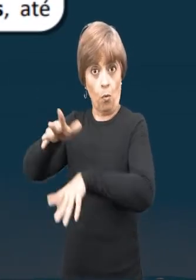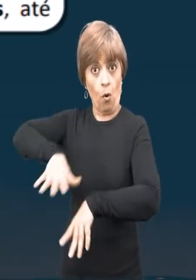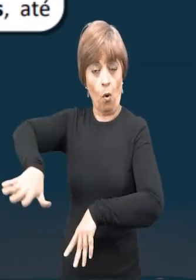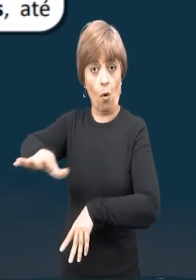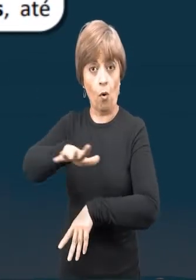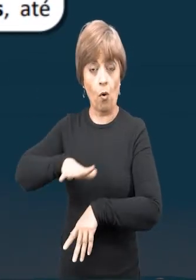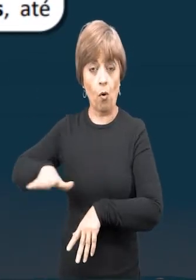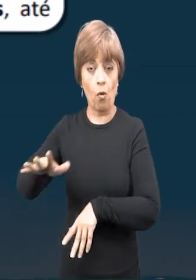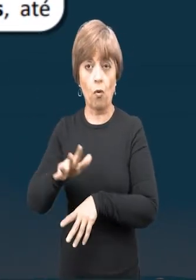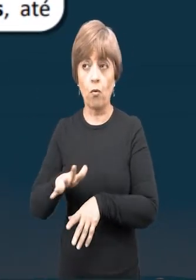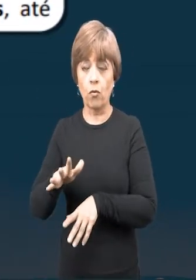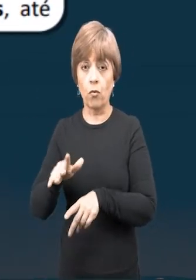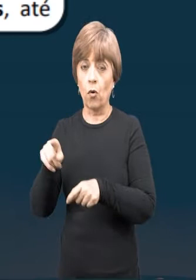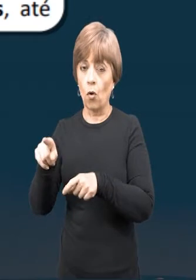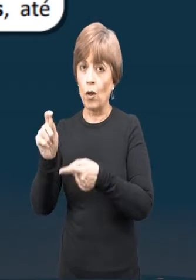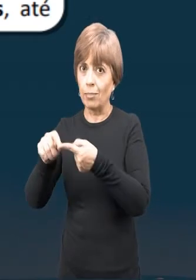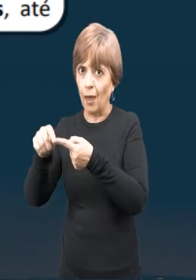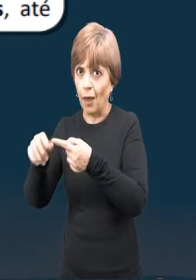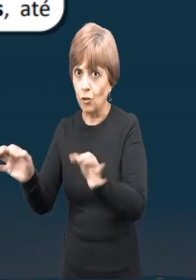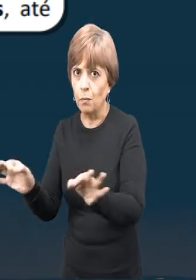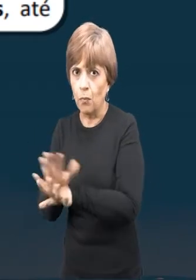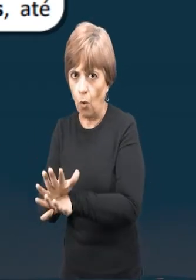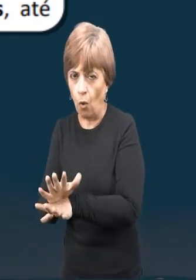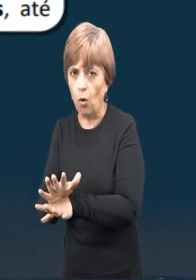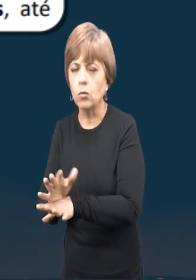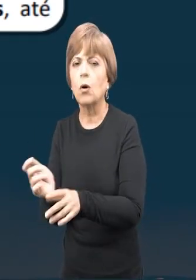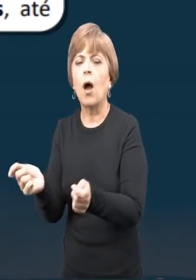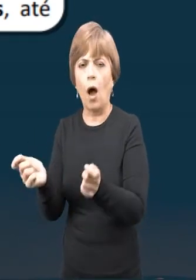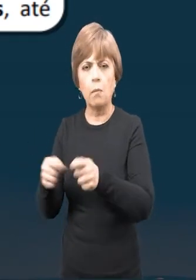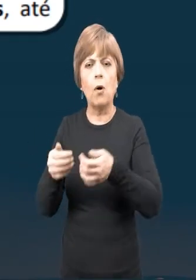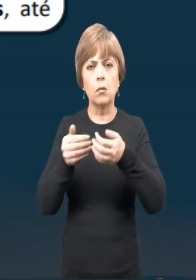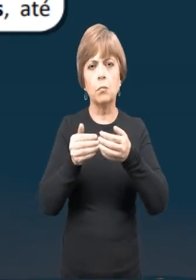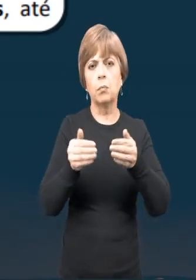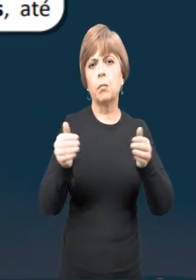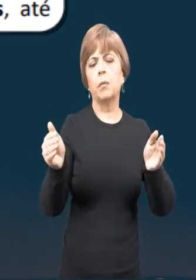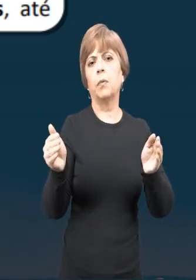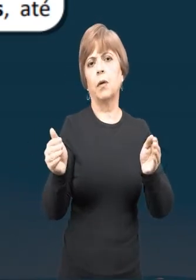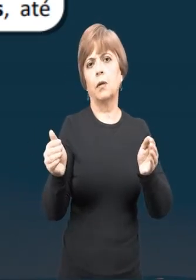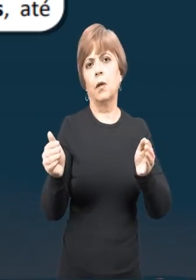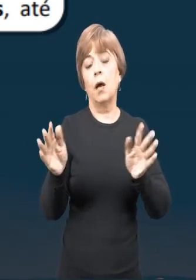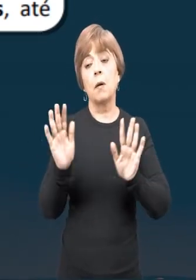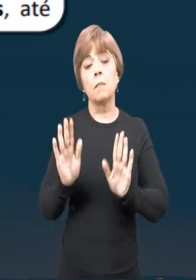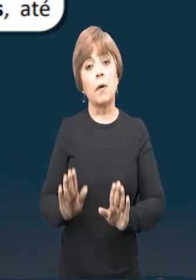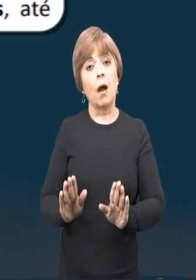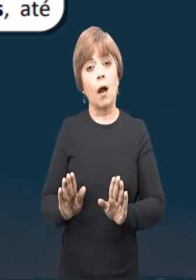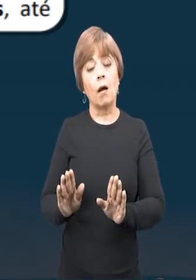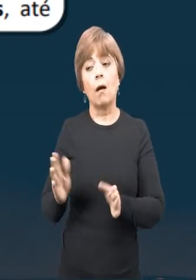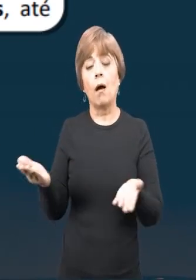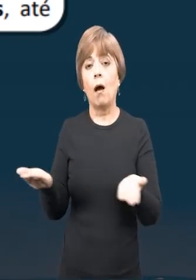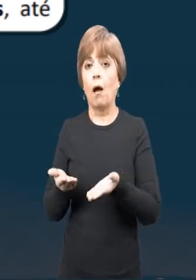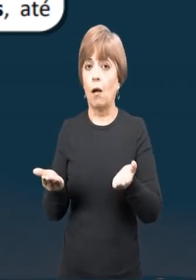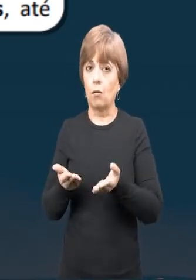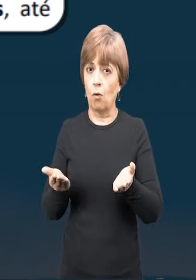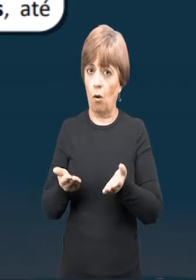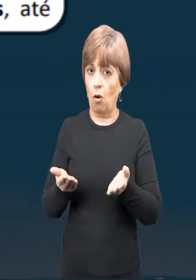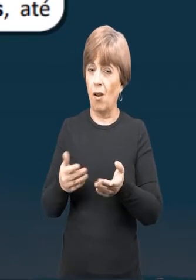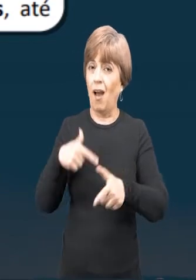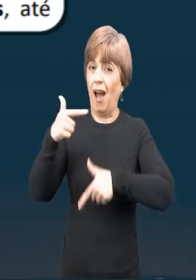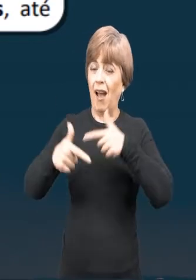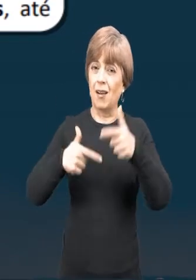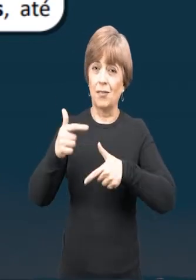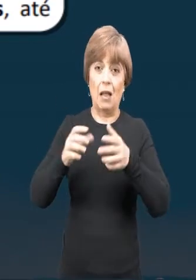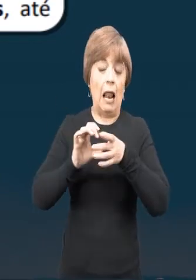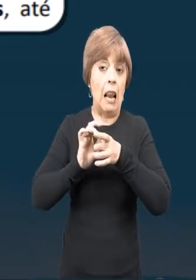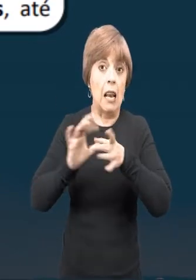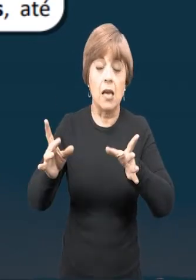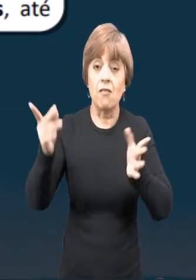seja flexibilizada mais nenhuma, não seja autorizado o funcionamento de mais nenhuma autoridade, de nenhuma atividade, e